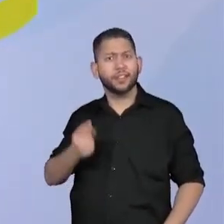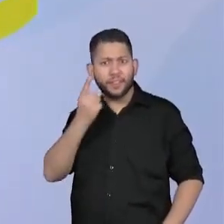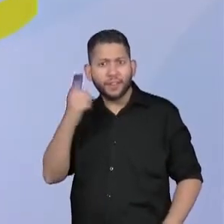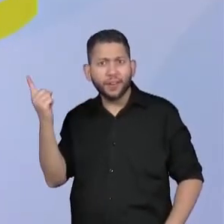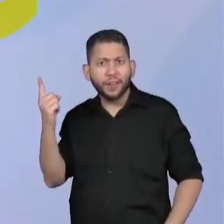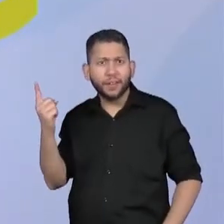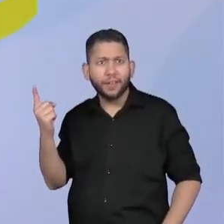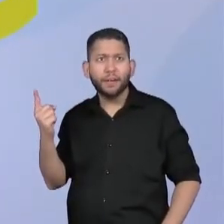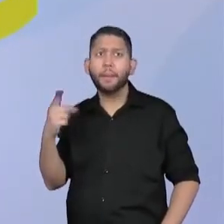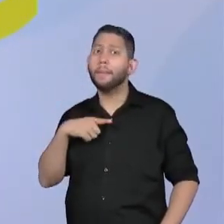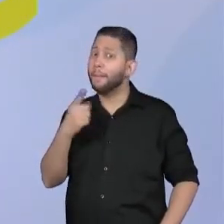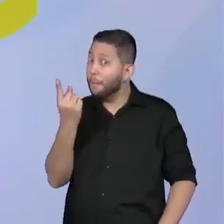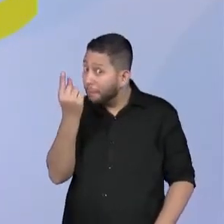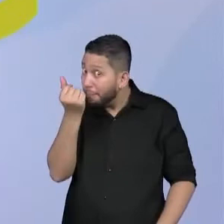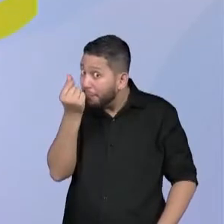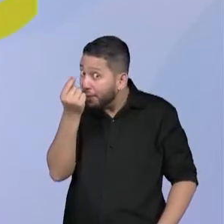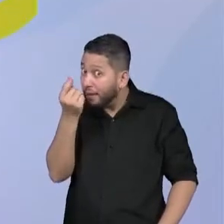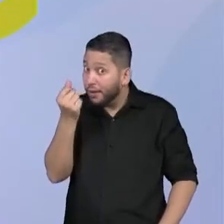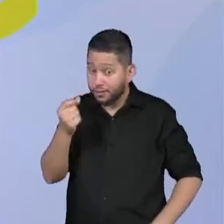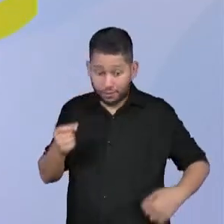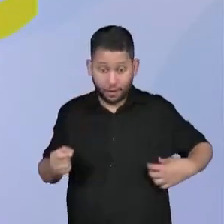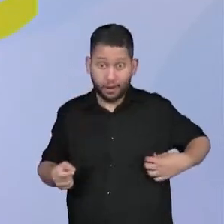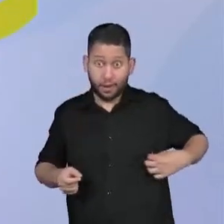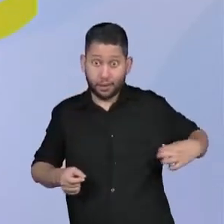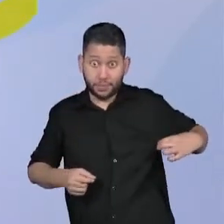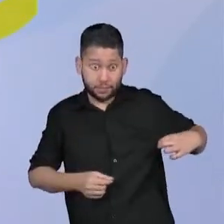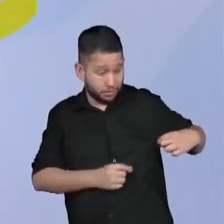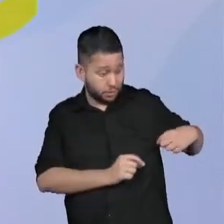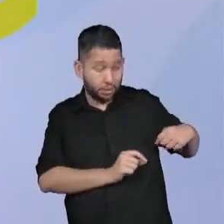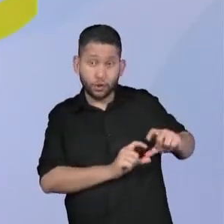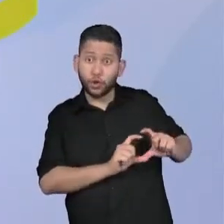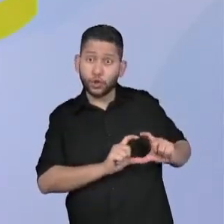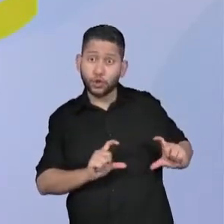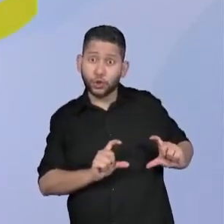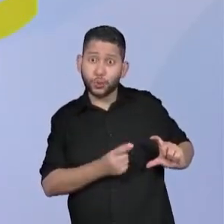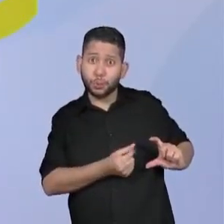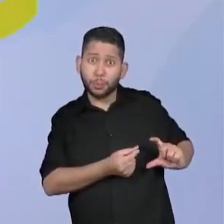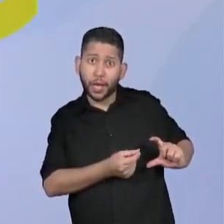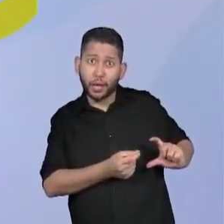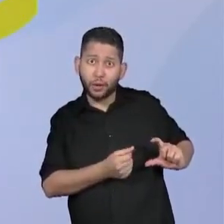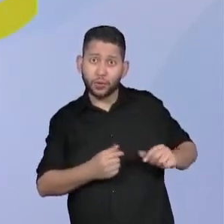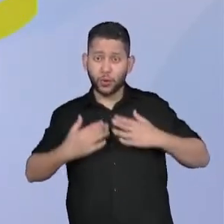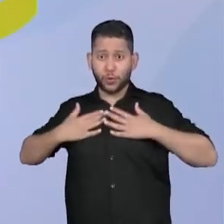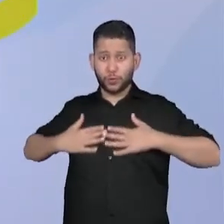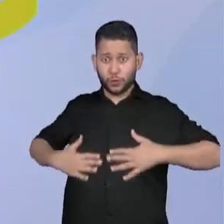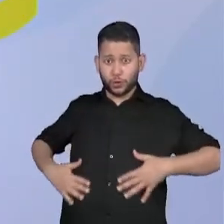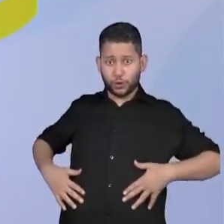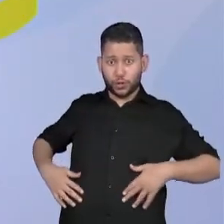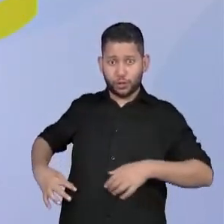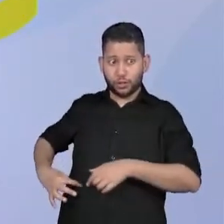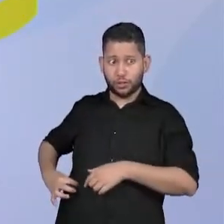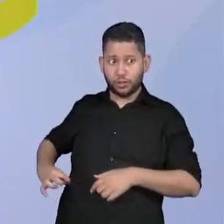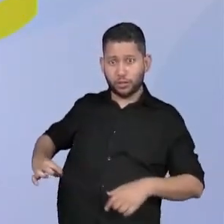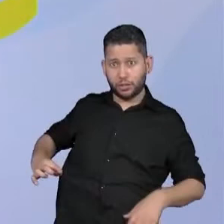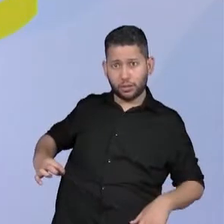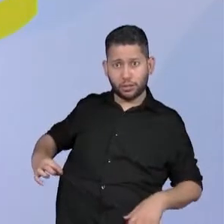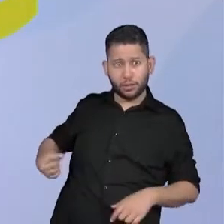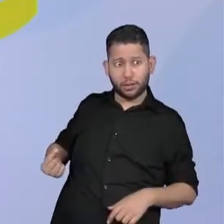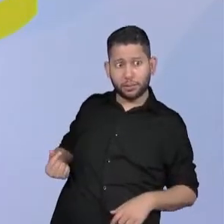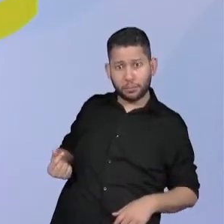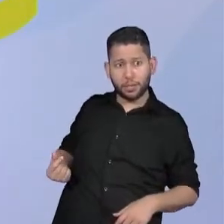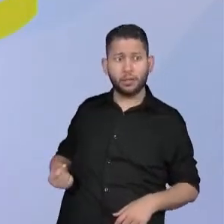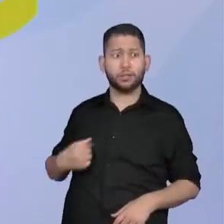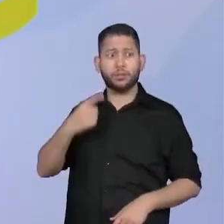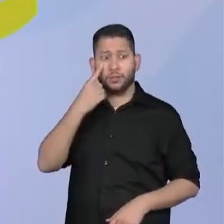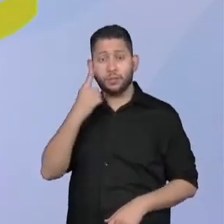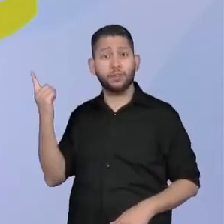E junto com os itens de roupa, a gente tem os preços aqui. Então tem preço.